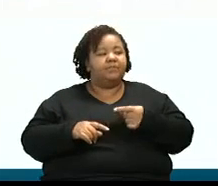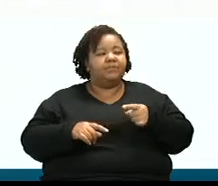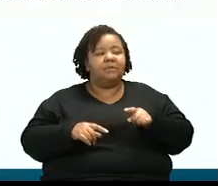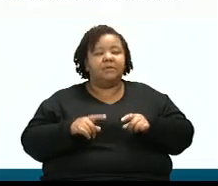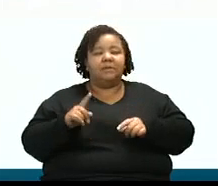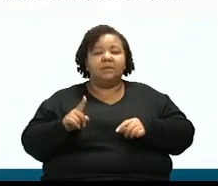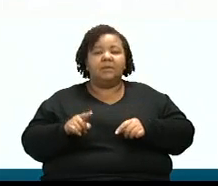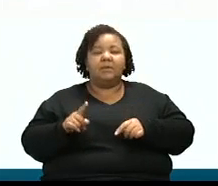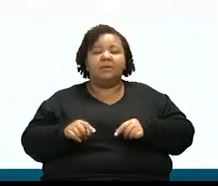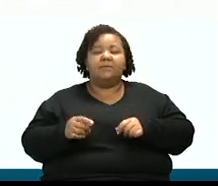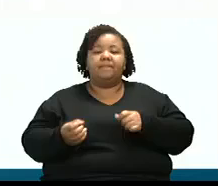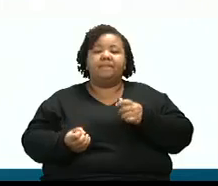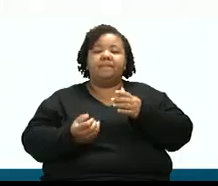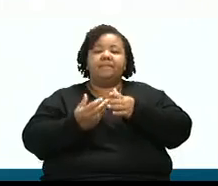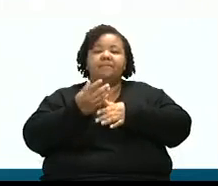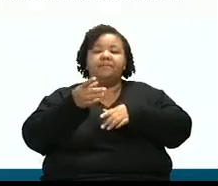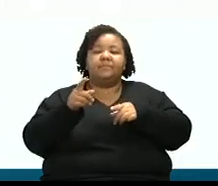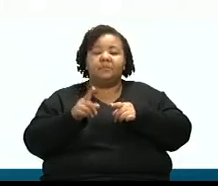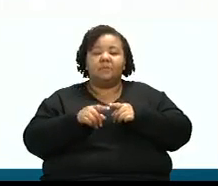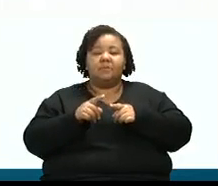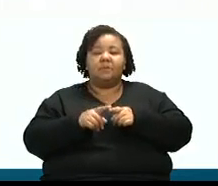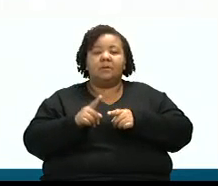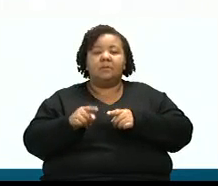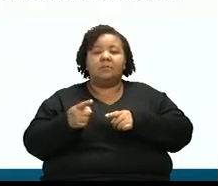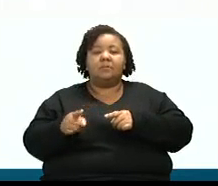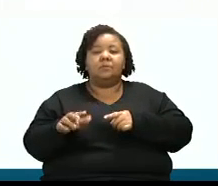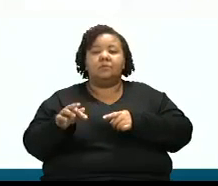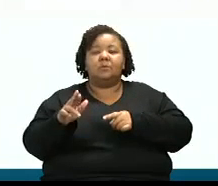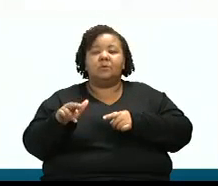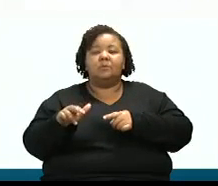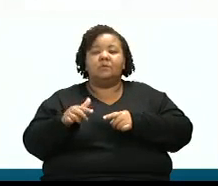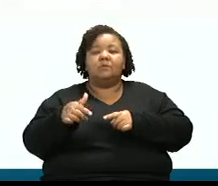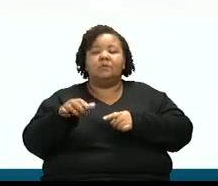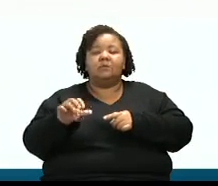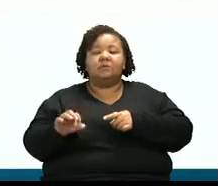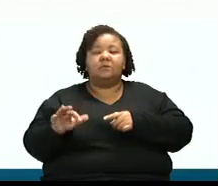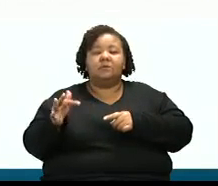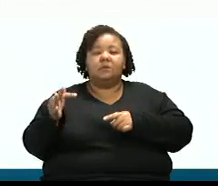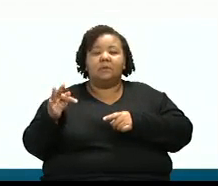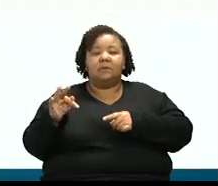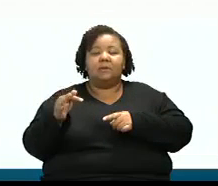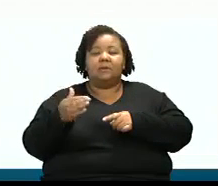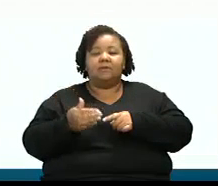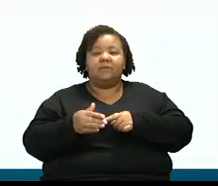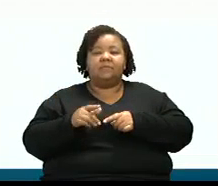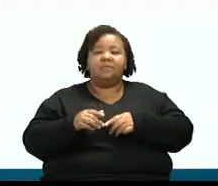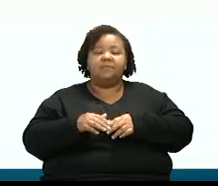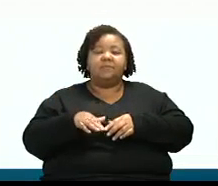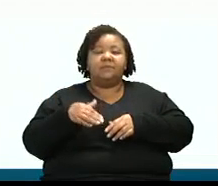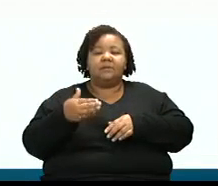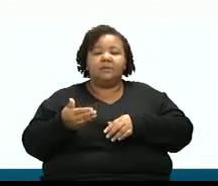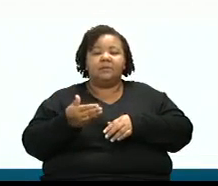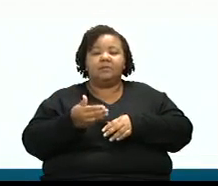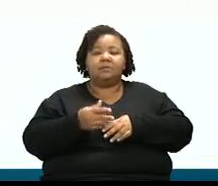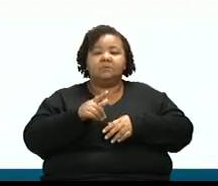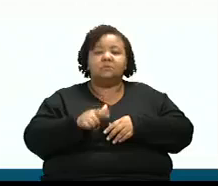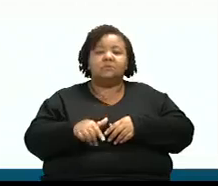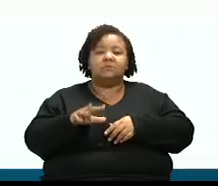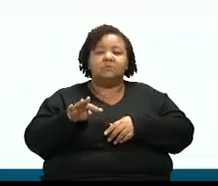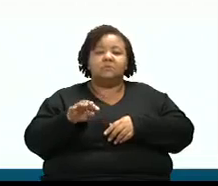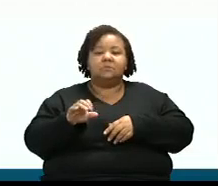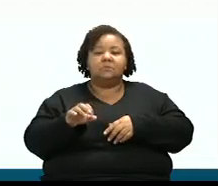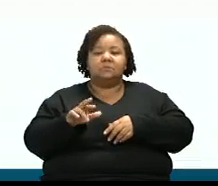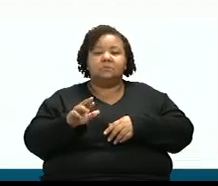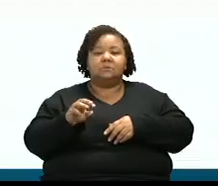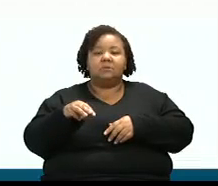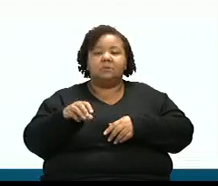é gerado também por uma função f a partir do gradiente. Então, do teorema